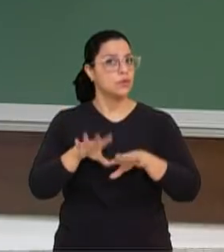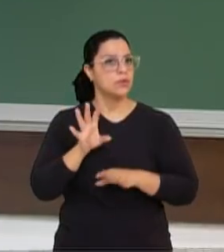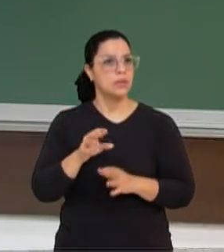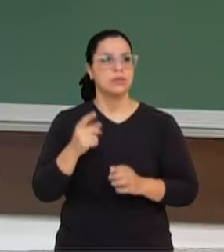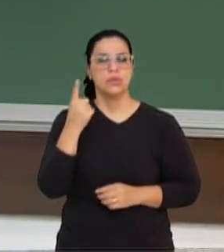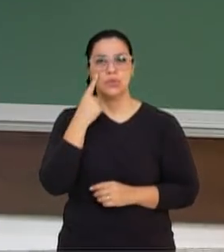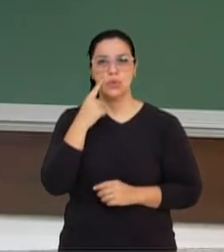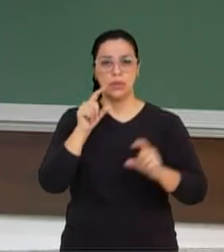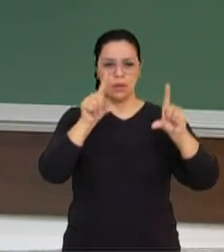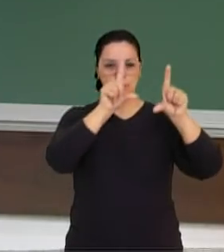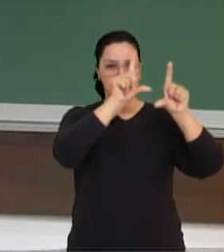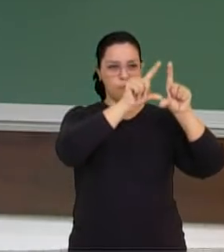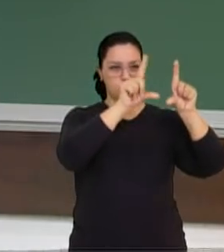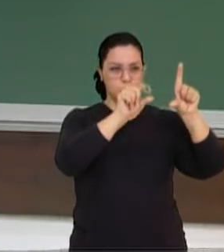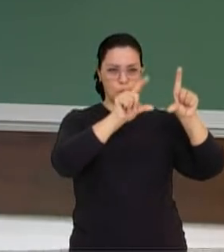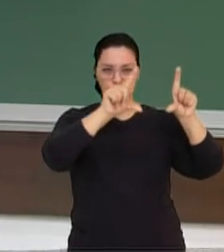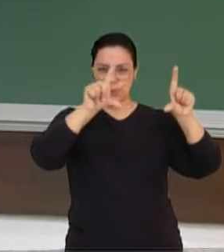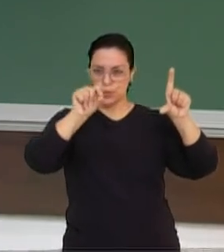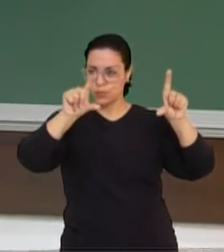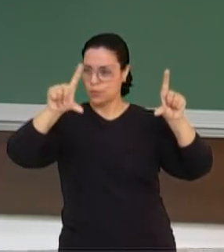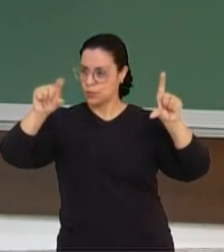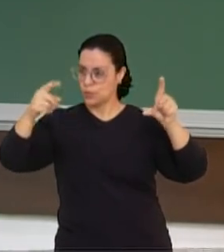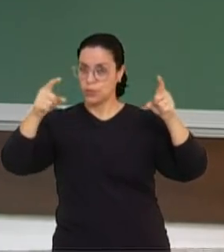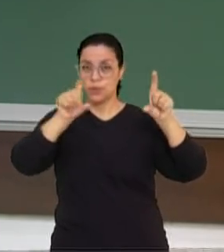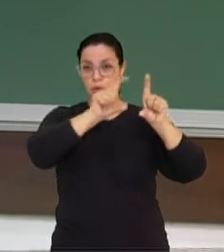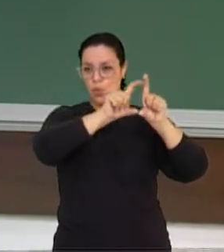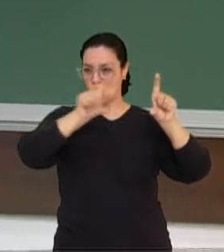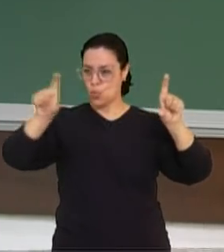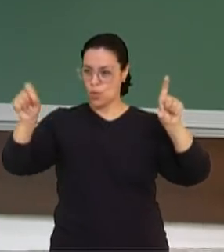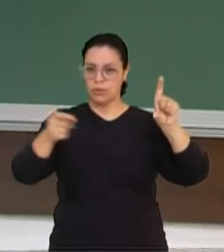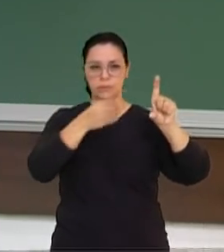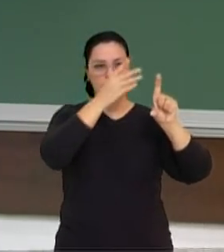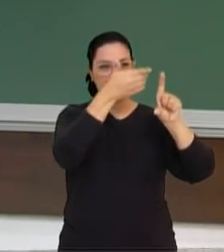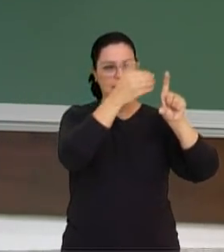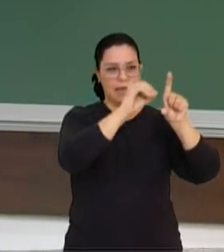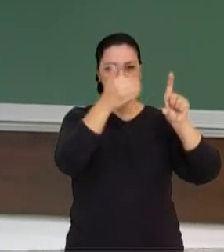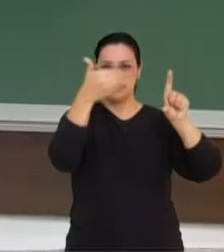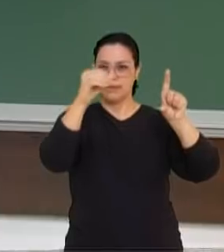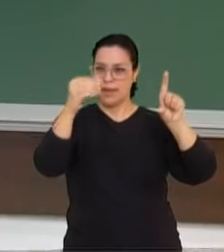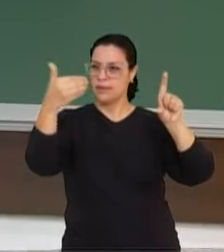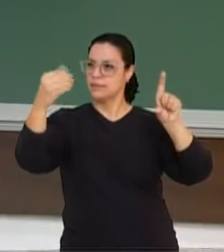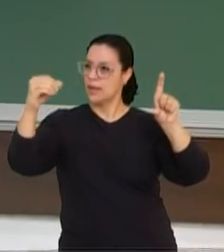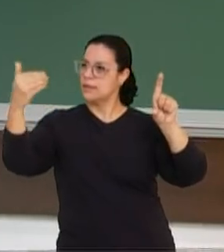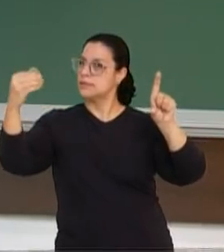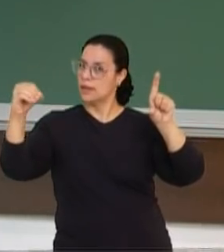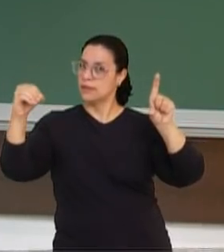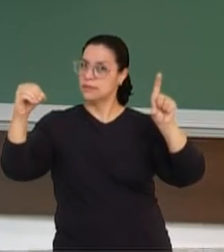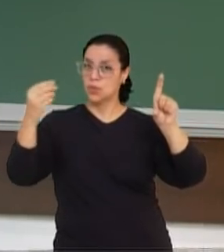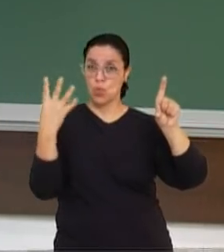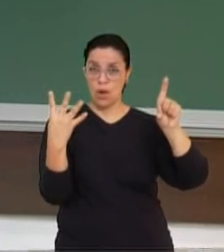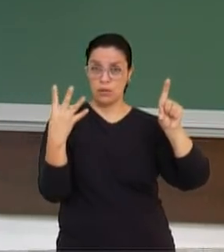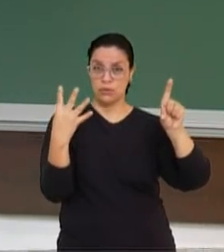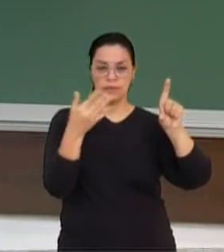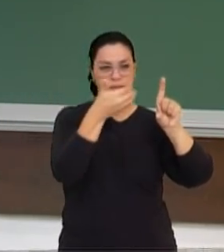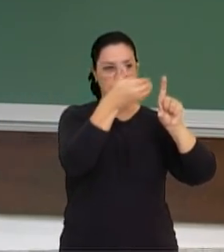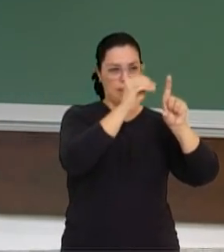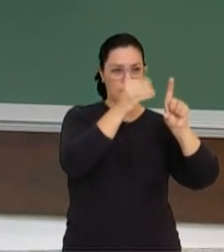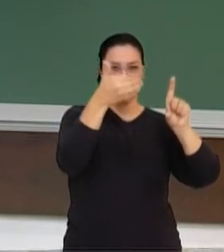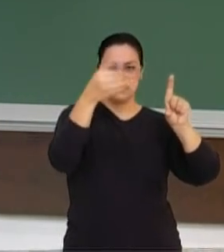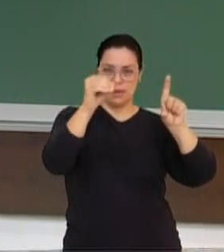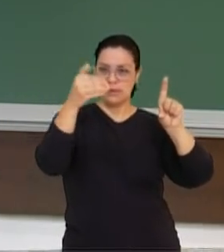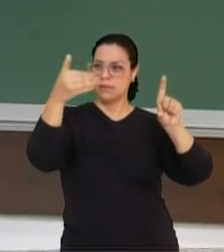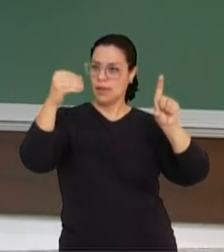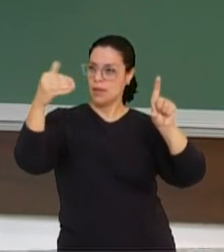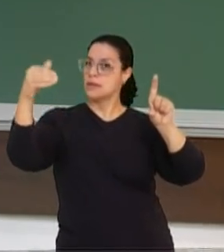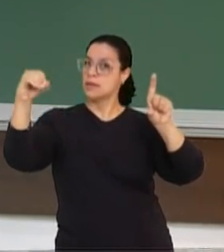podemos representar. Então, a professora pegou e dividiu o 40, né, ó, em 4 partes, tá? Então,